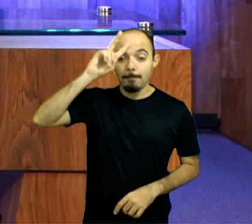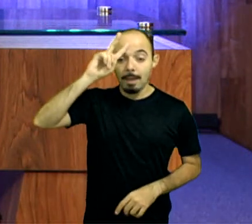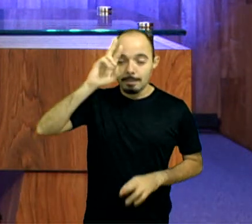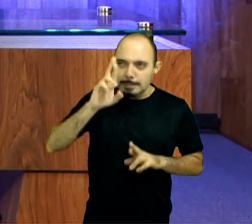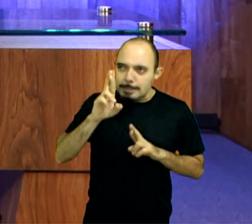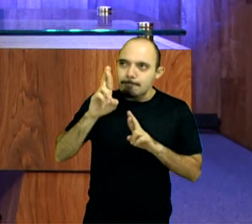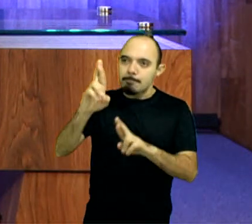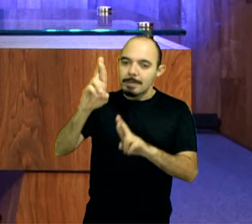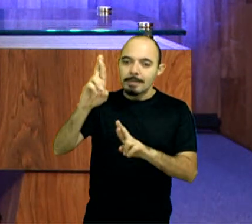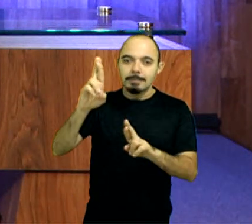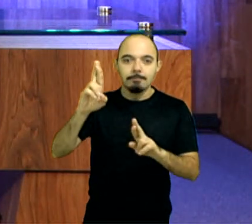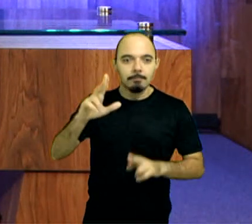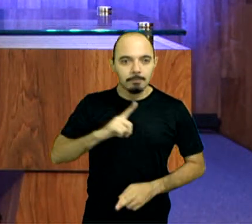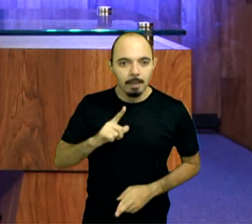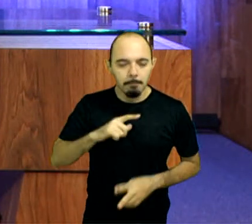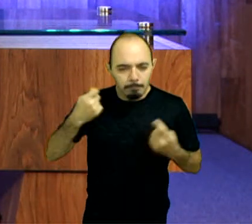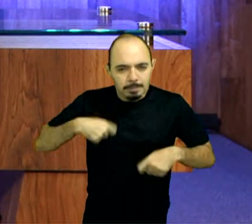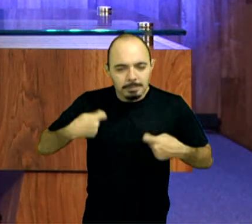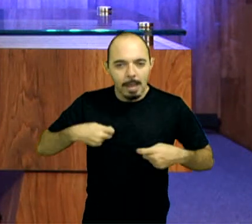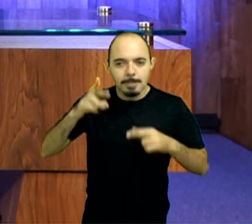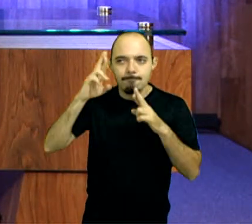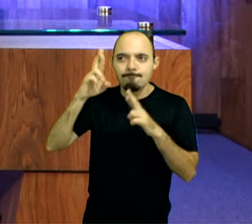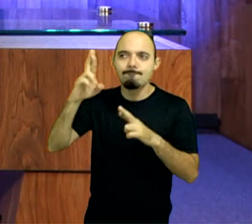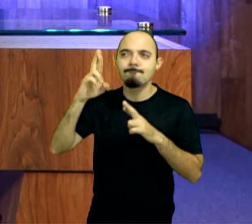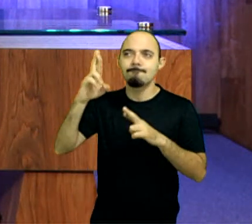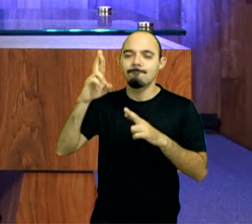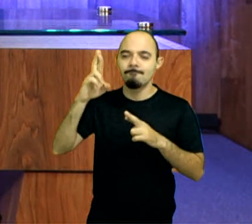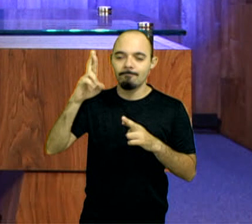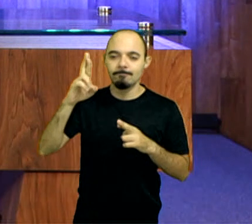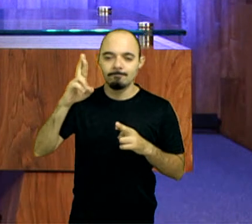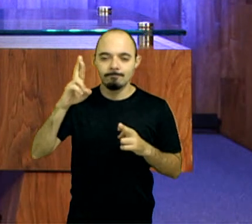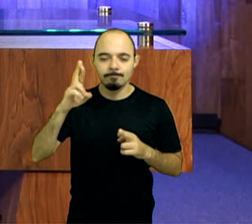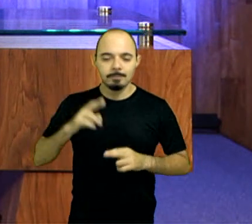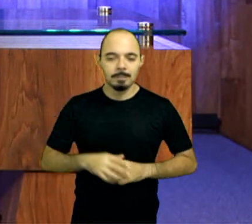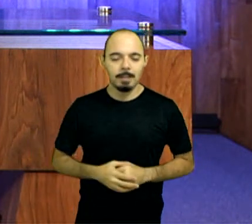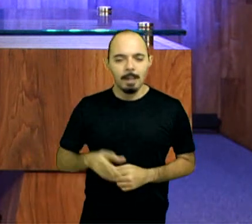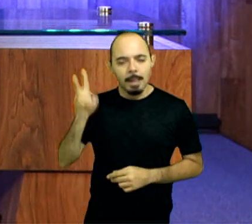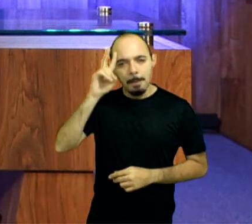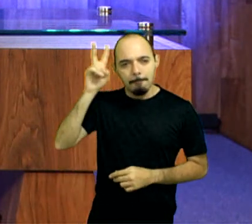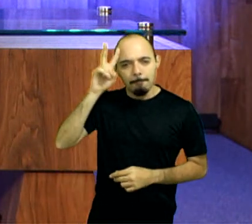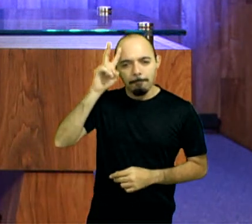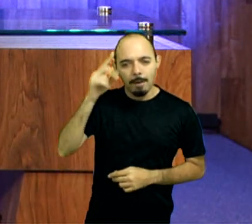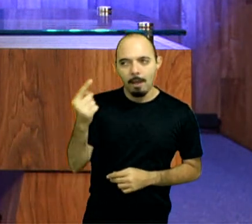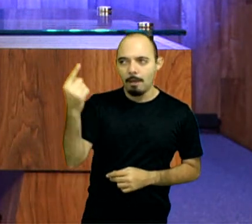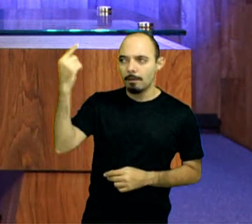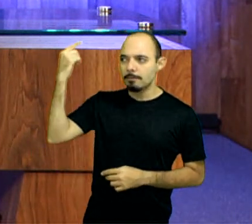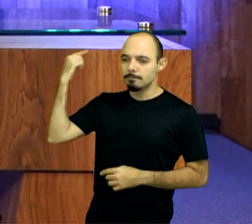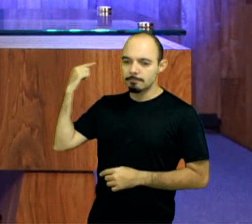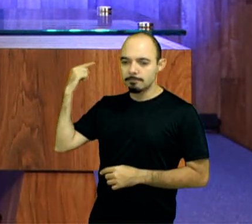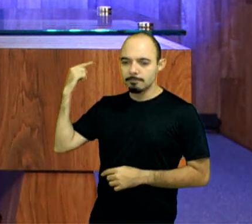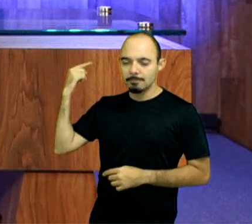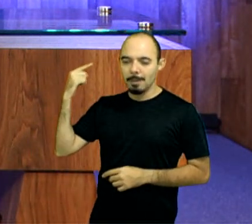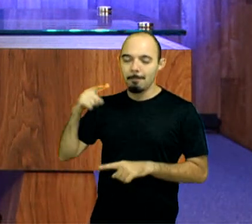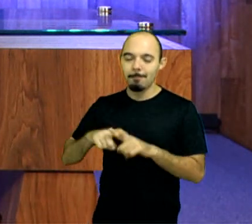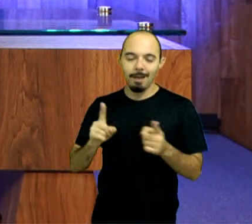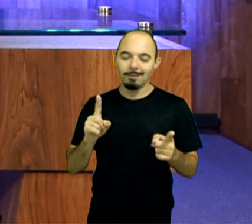tanto isso que isso se torna, vira comum para nós. E nem sempre praticado.